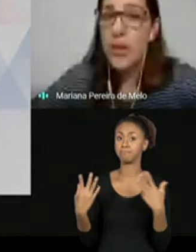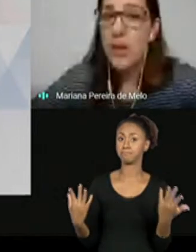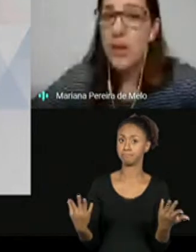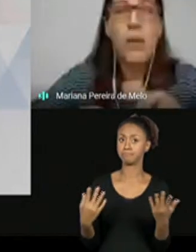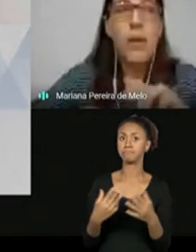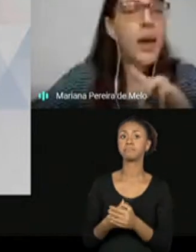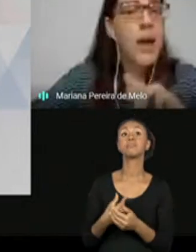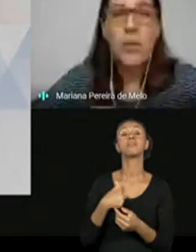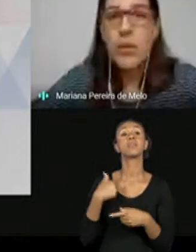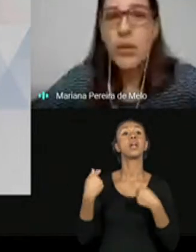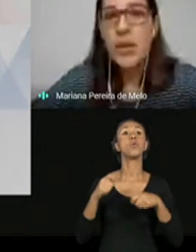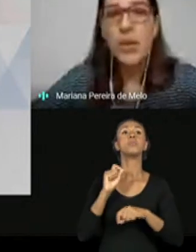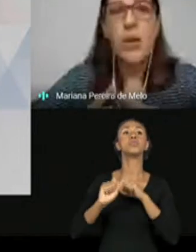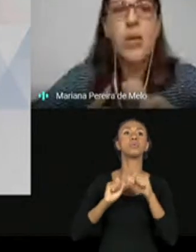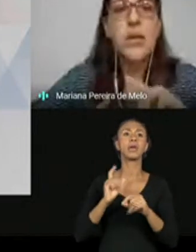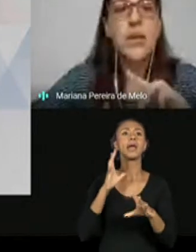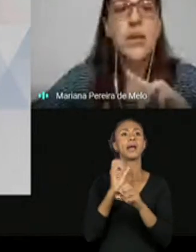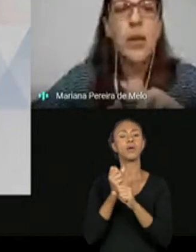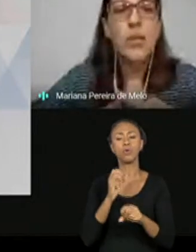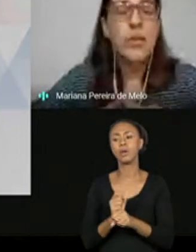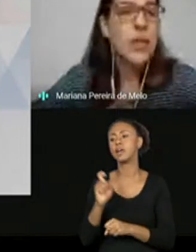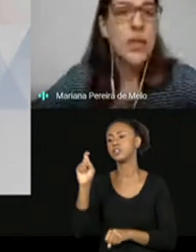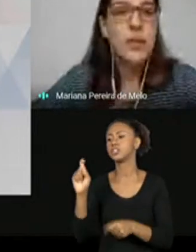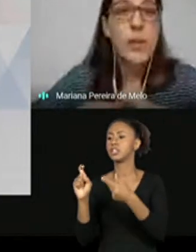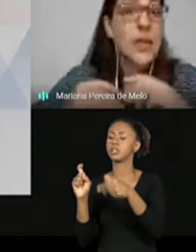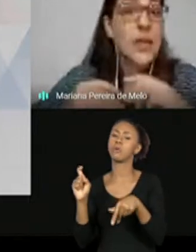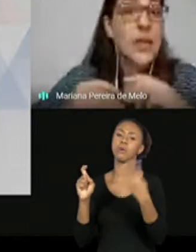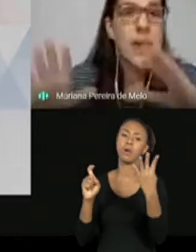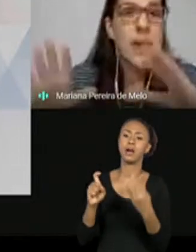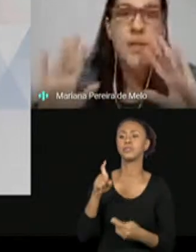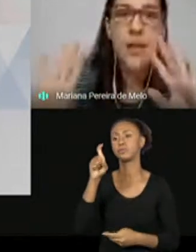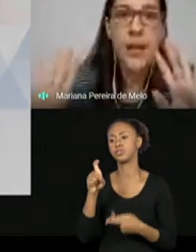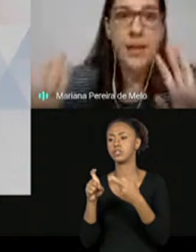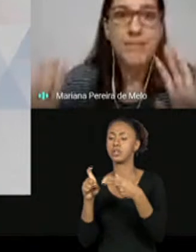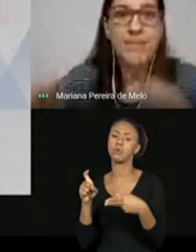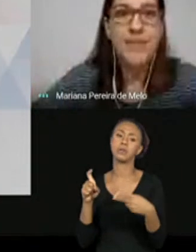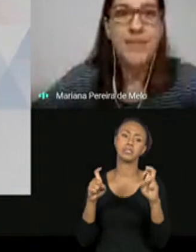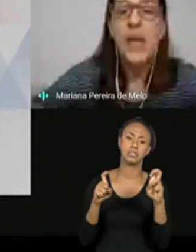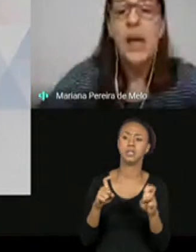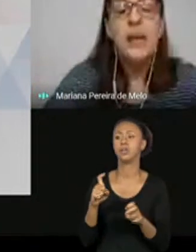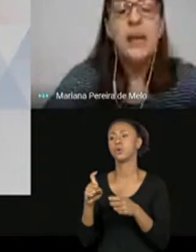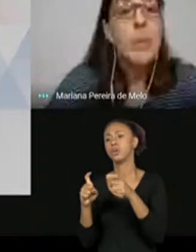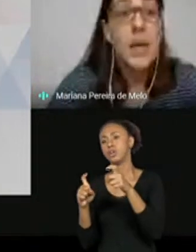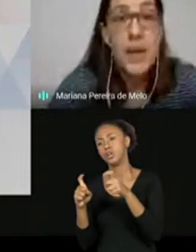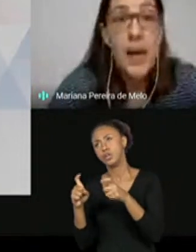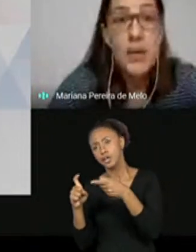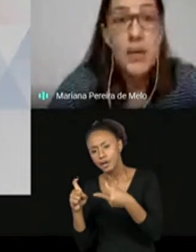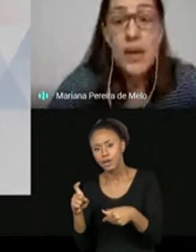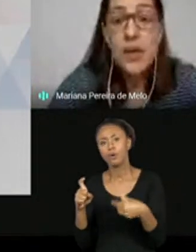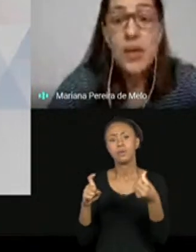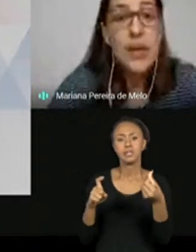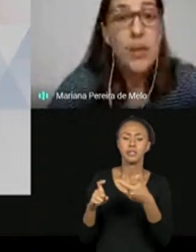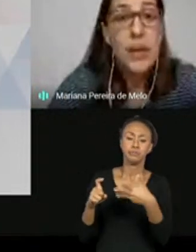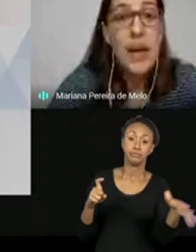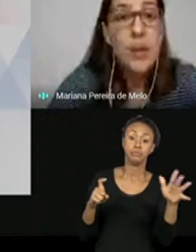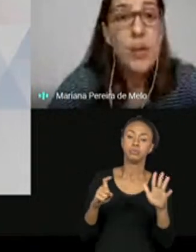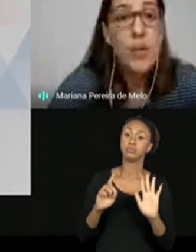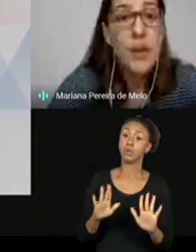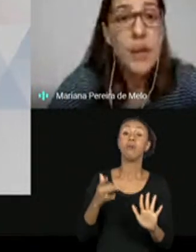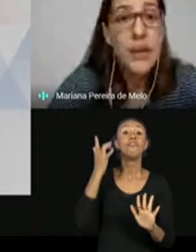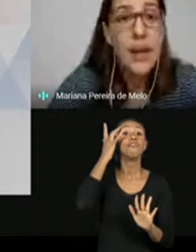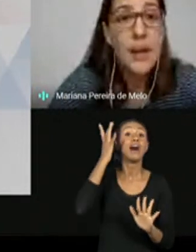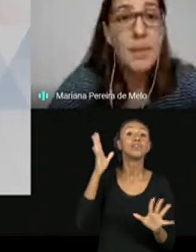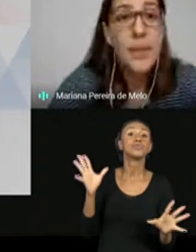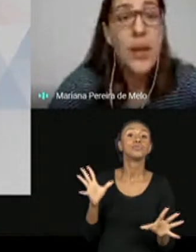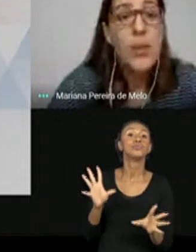de x igual a 4, x igual a 5, x igual a 6 e daí vai, né? Então é mais fácil a gente calcular